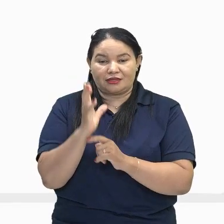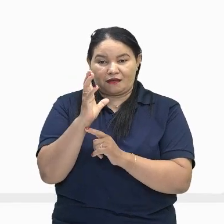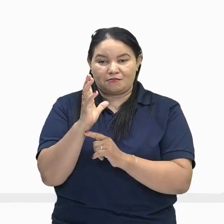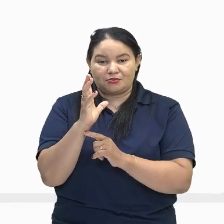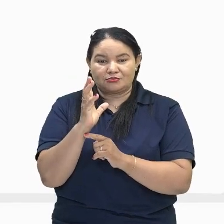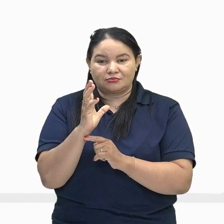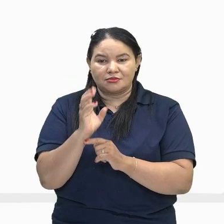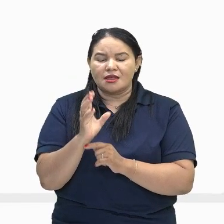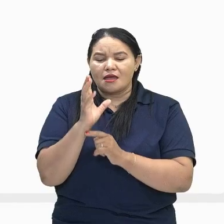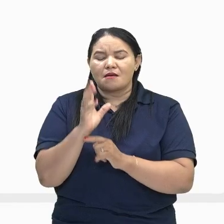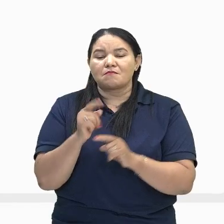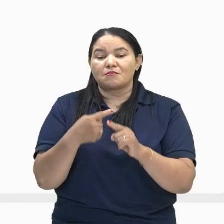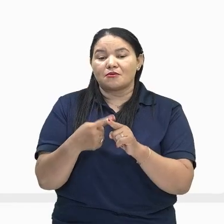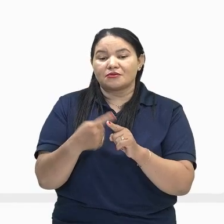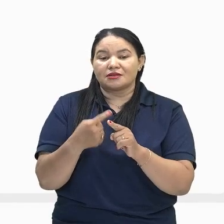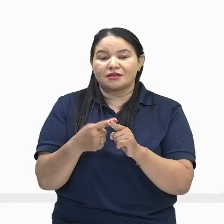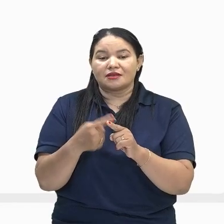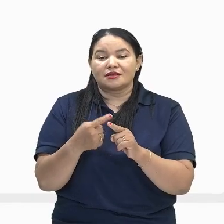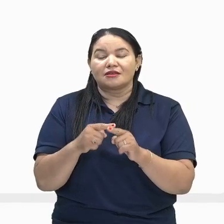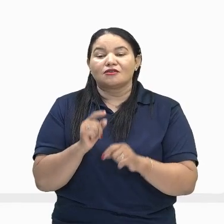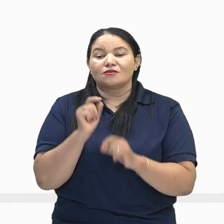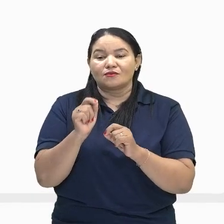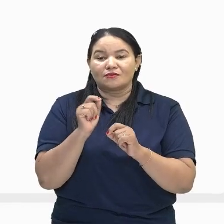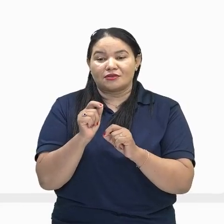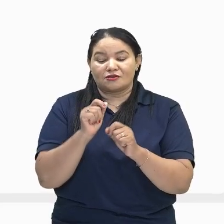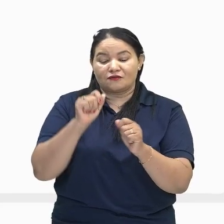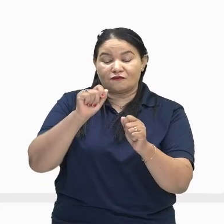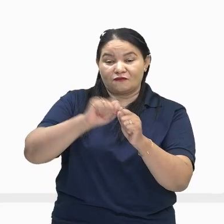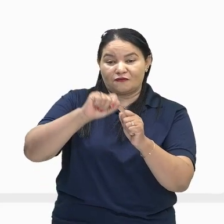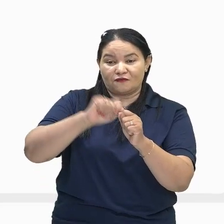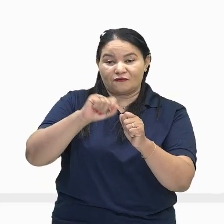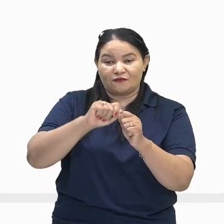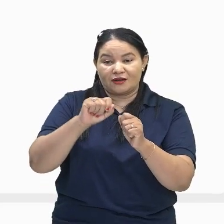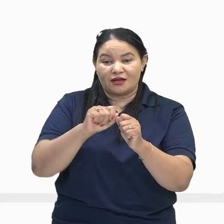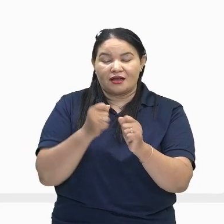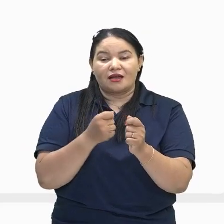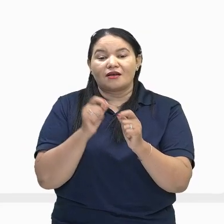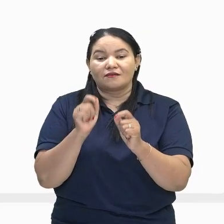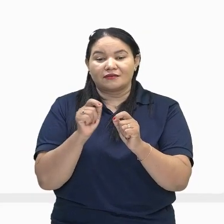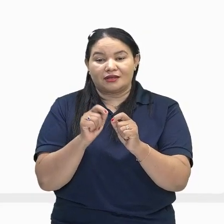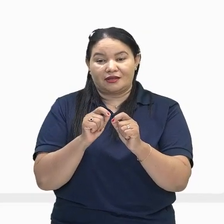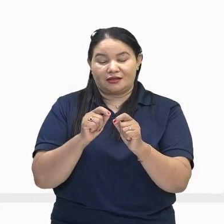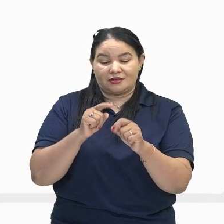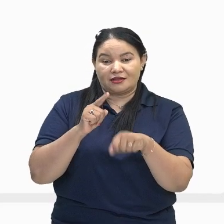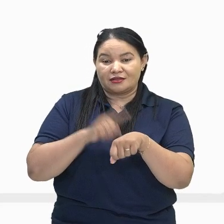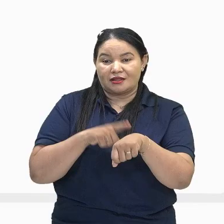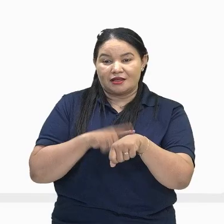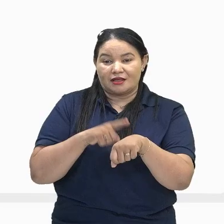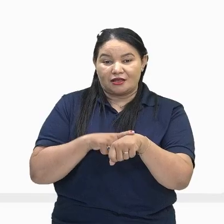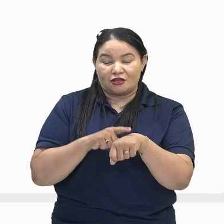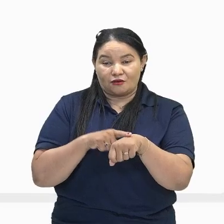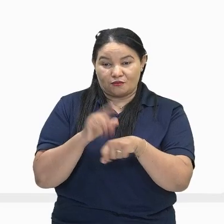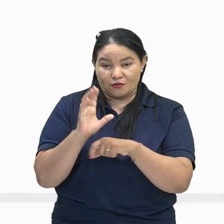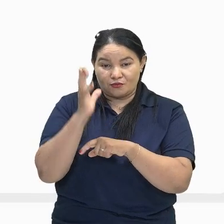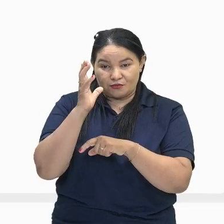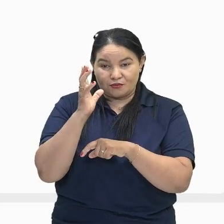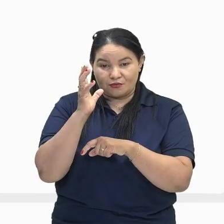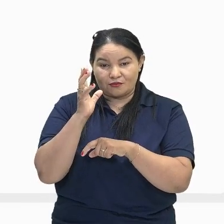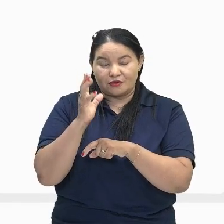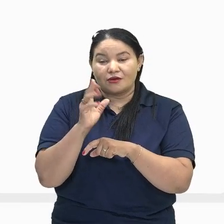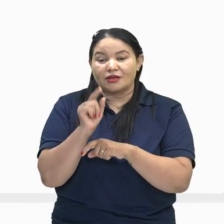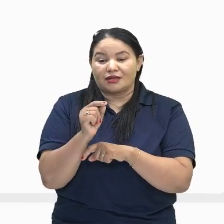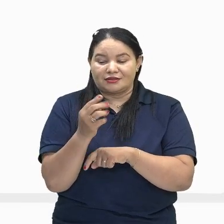problema aqui? O verbo fazer na indicação de tempo cronológico deve ser flexionado na terceira pessoa